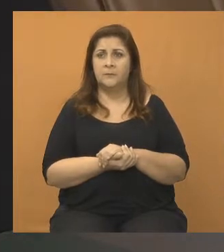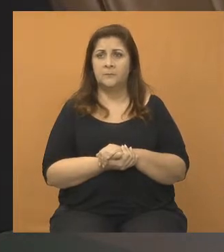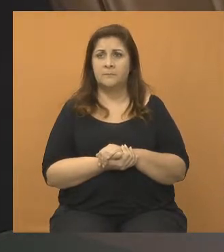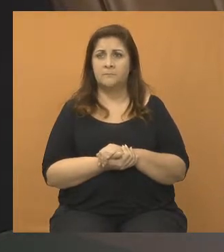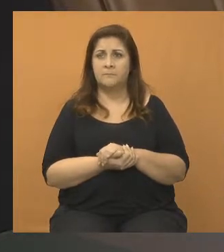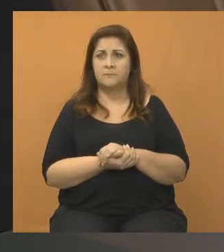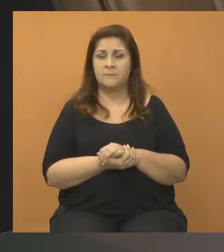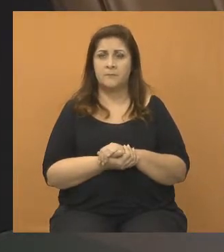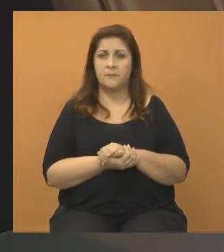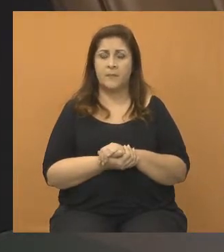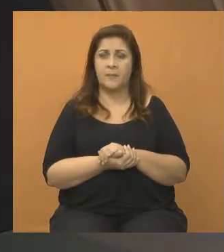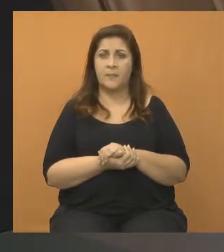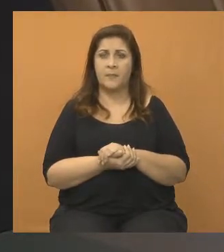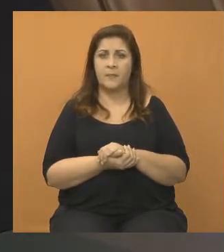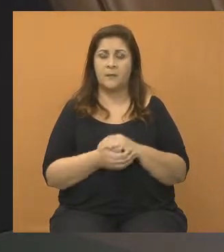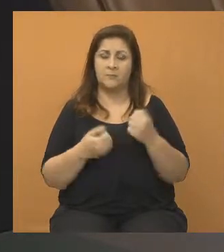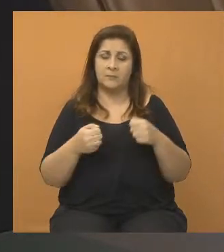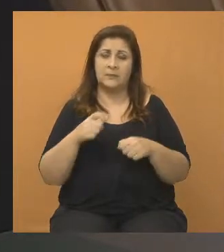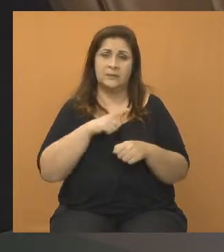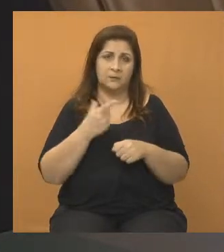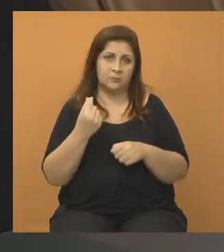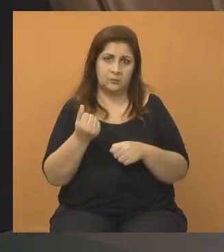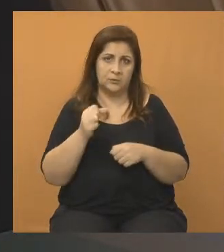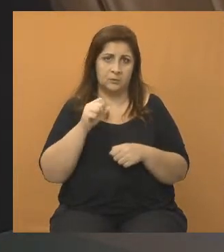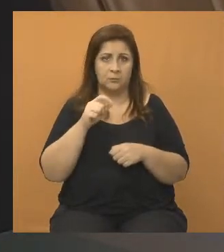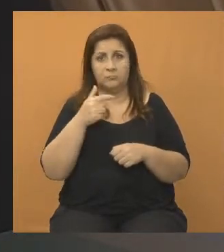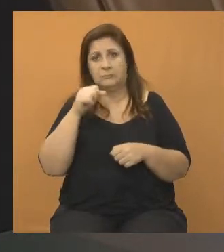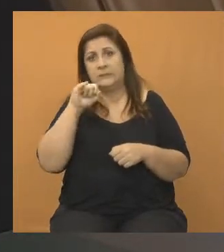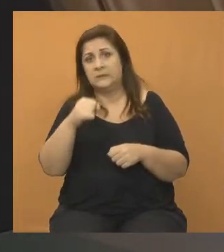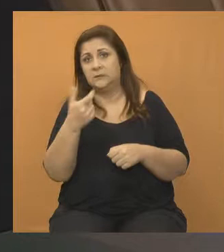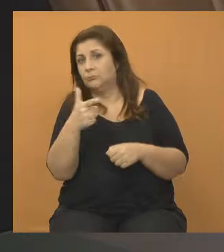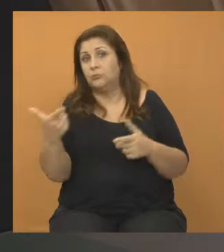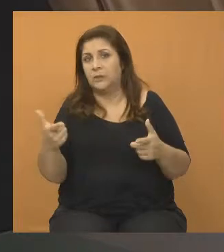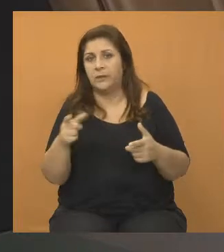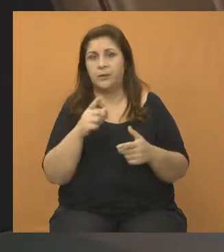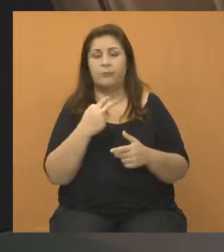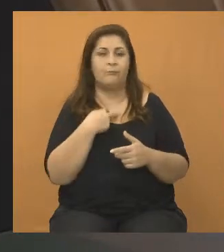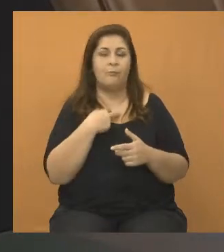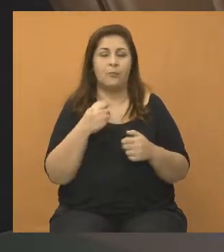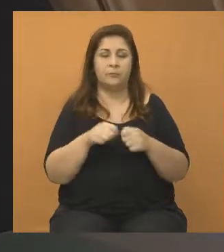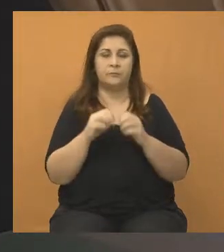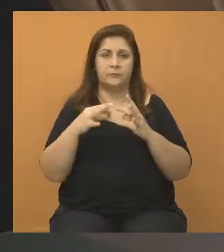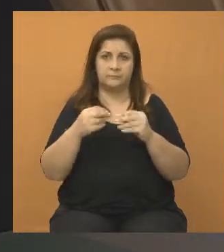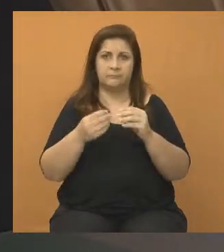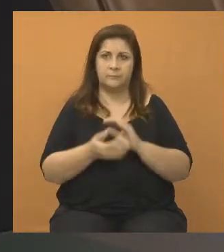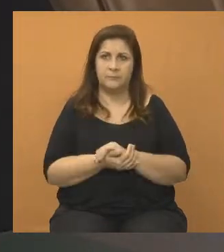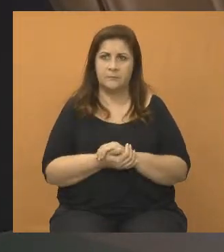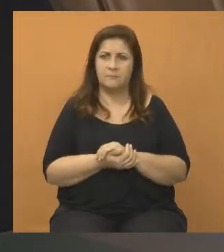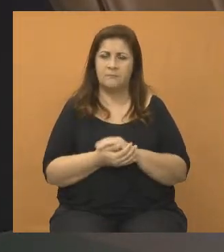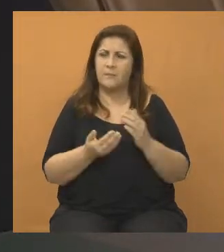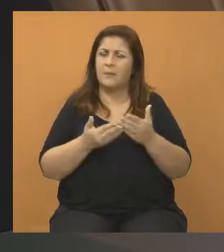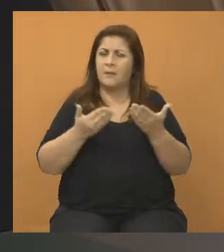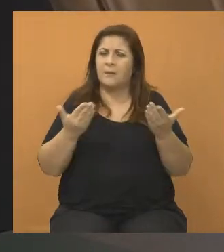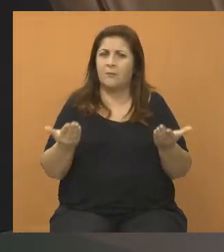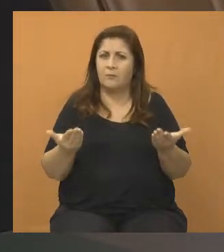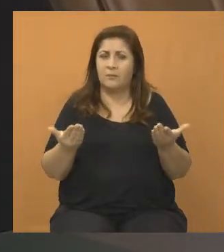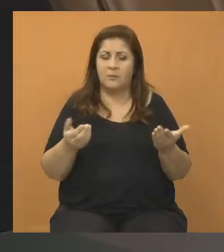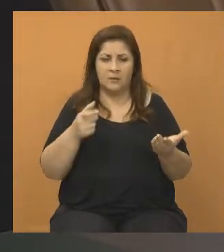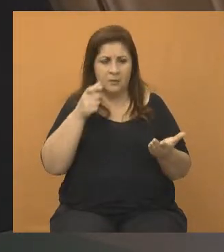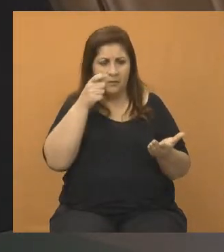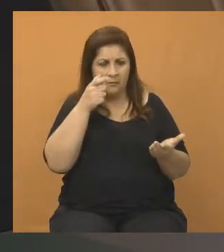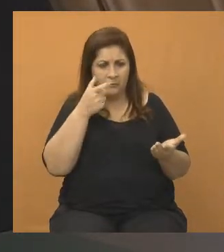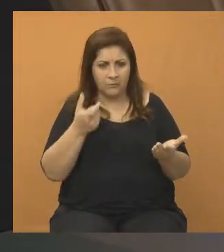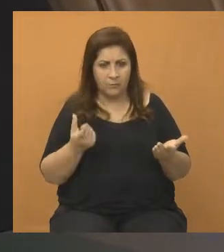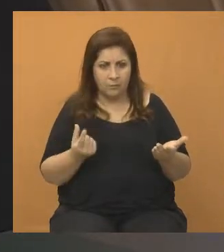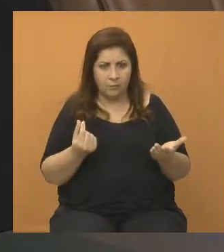tiver também, não conclui, mas é possível, uma vez que eu vejo que as receitas